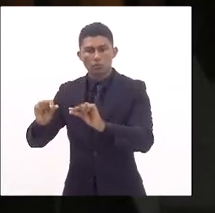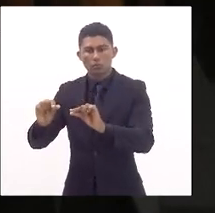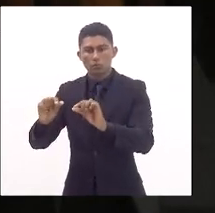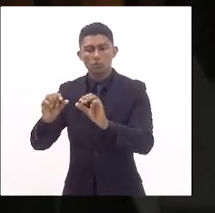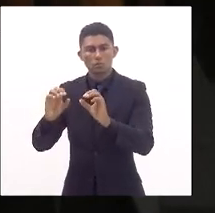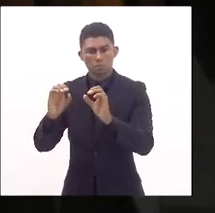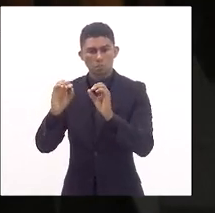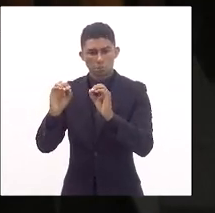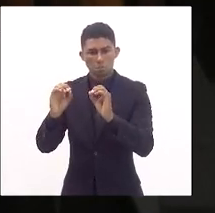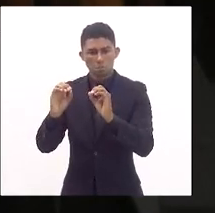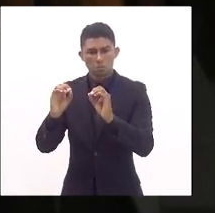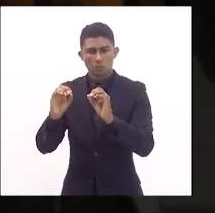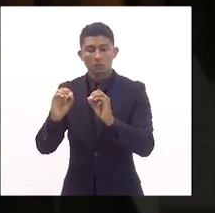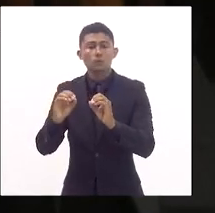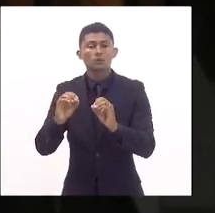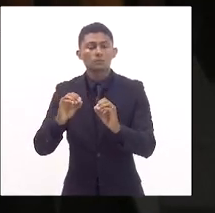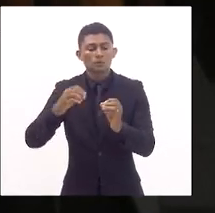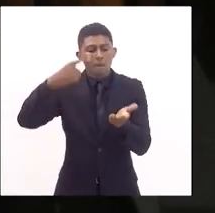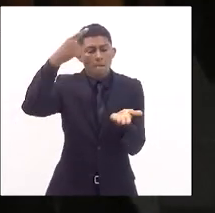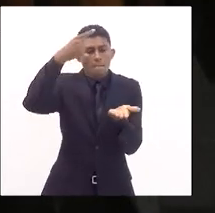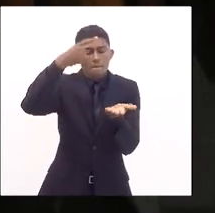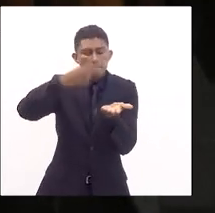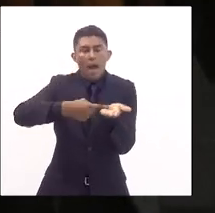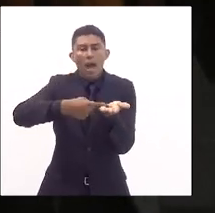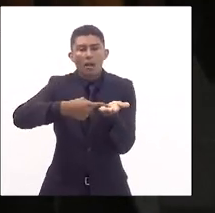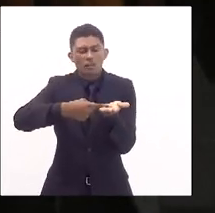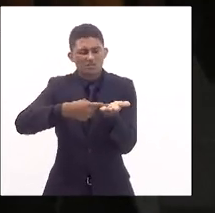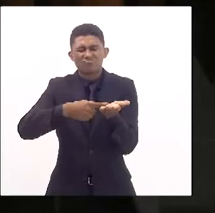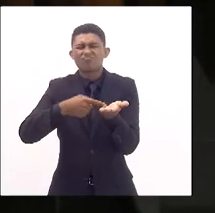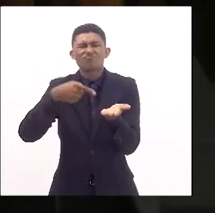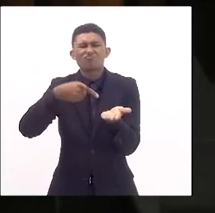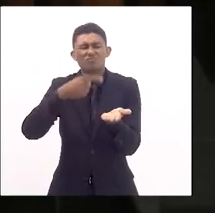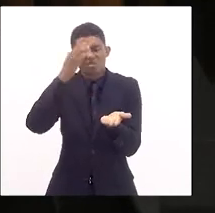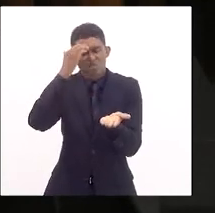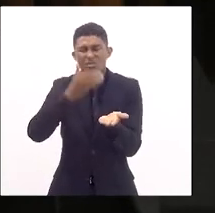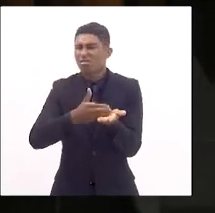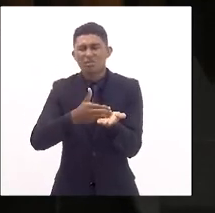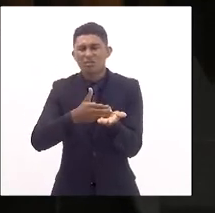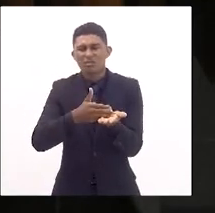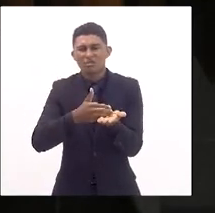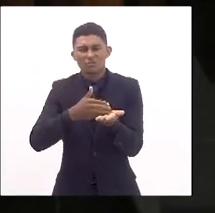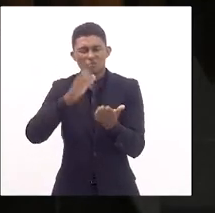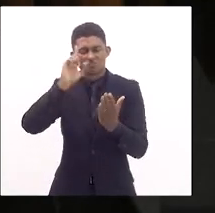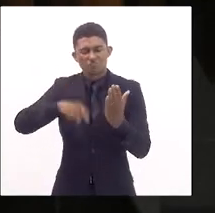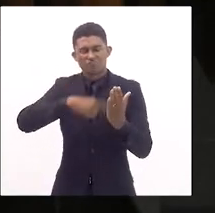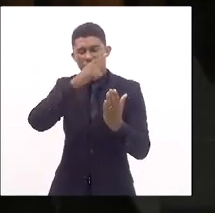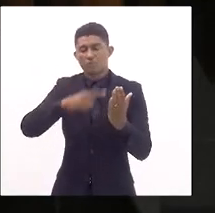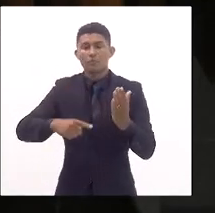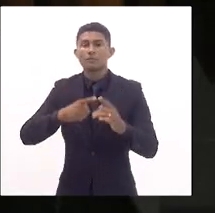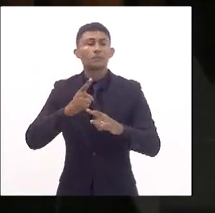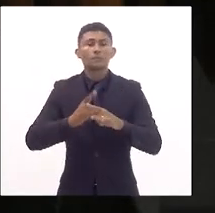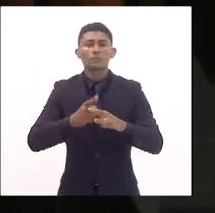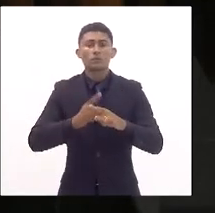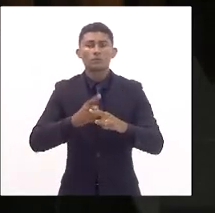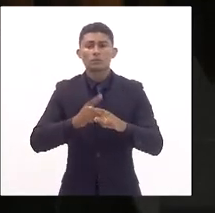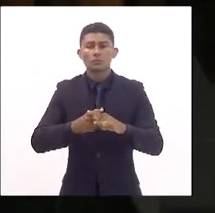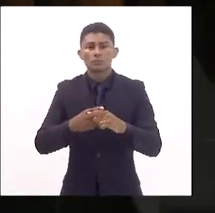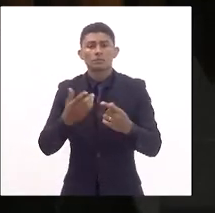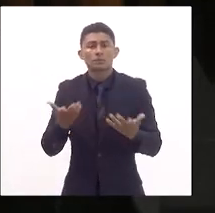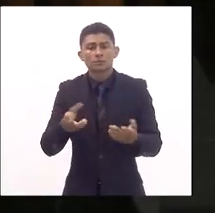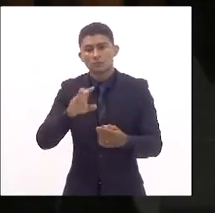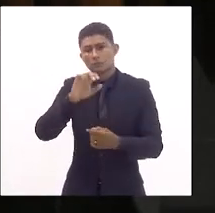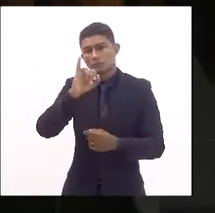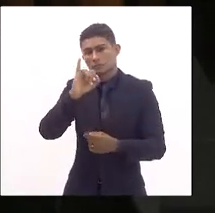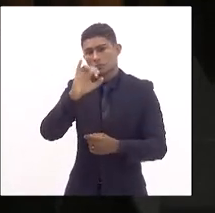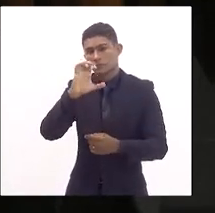rompendo o pacto federativo o que quem que tem que legislar sobre alíquotas de